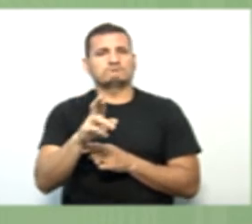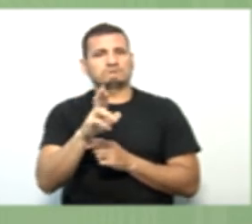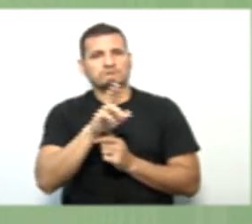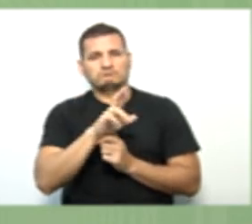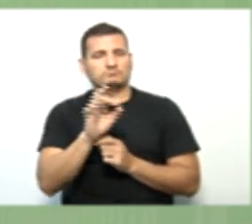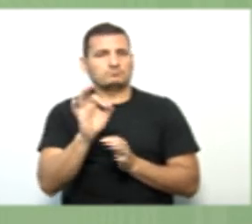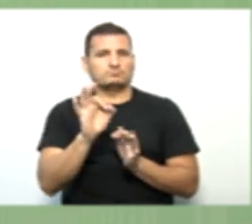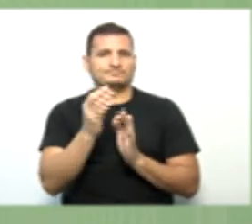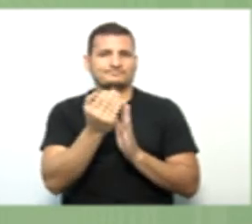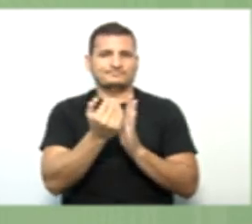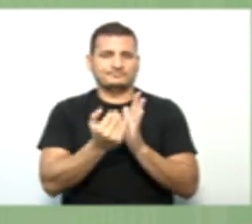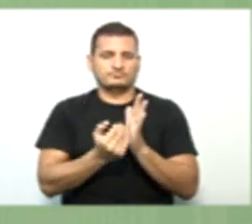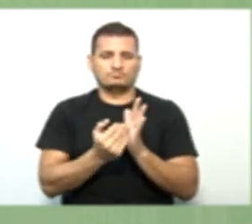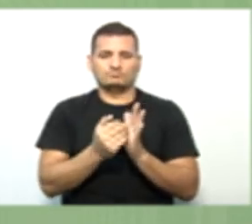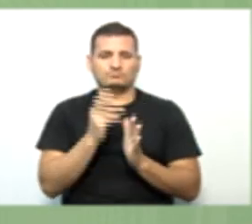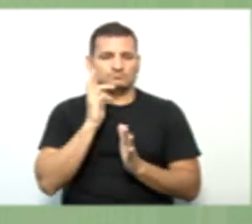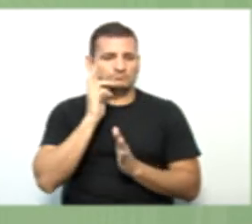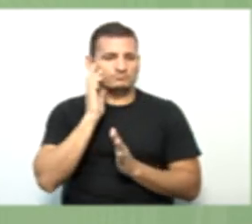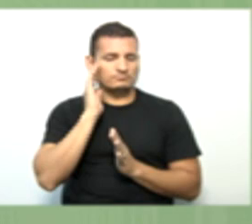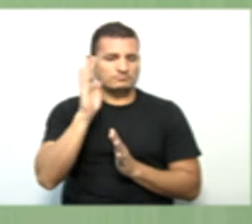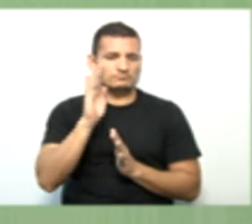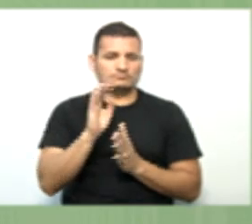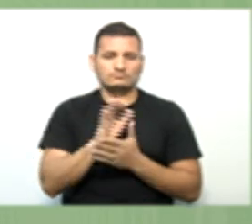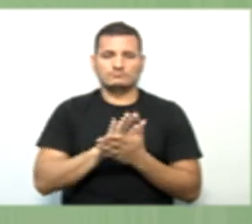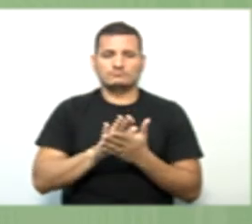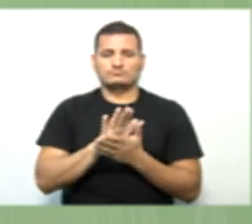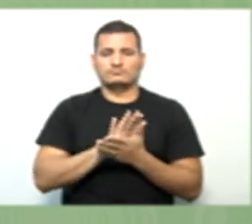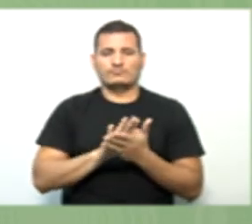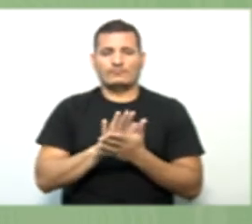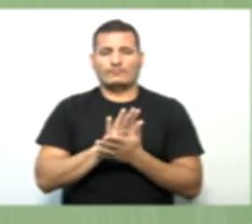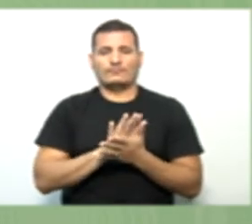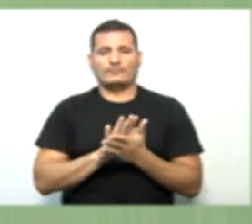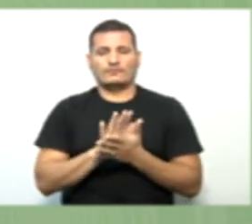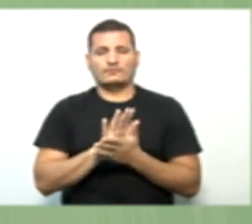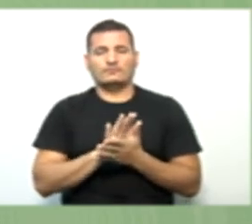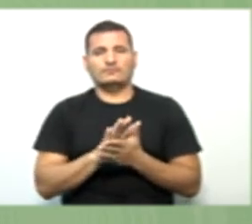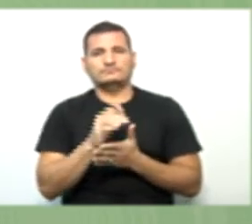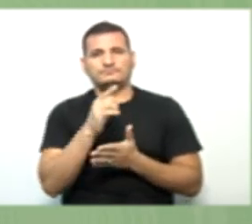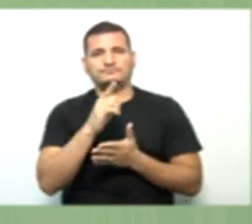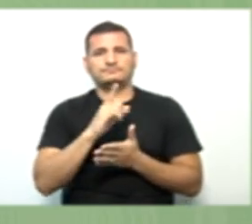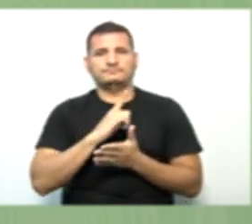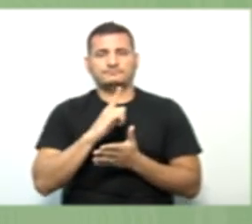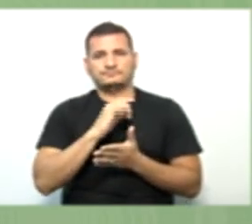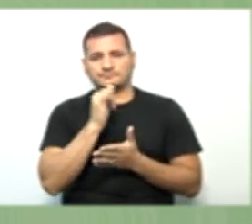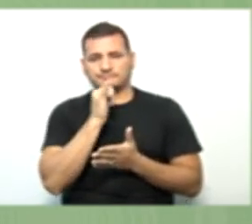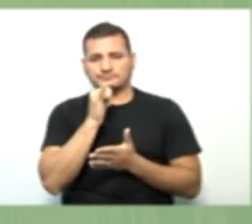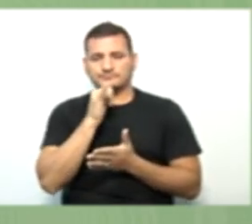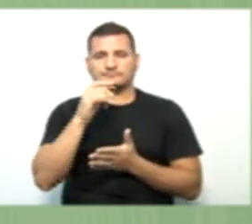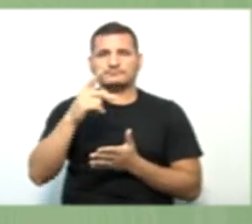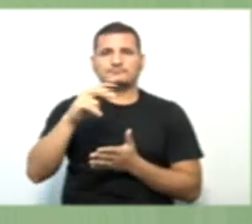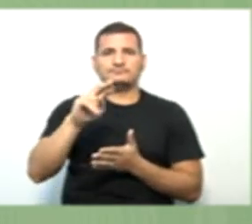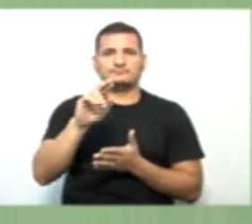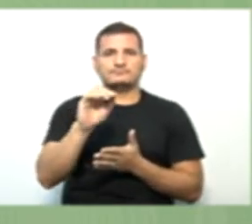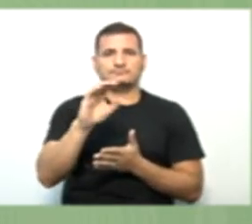principal, certo? Então, aí nós temos um exemplo de procedimento.